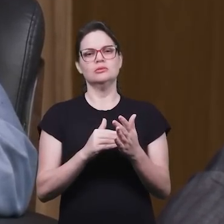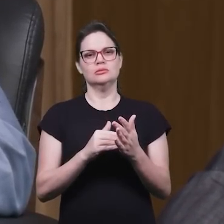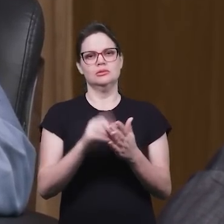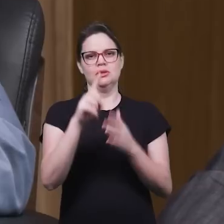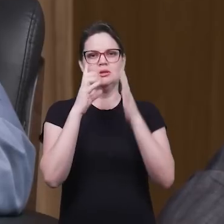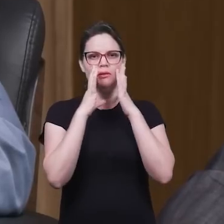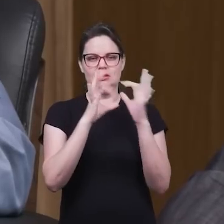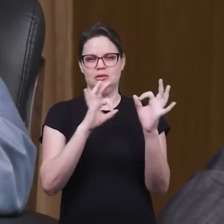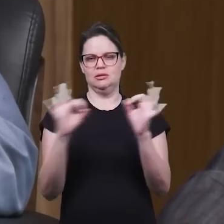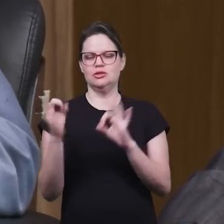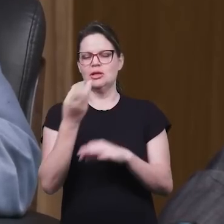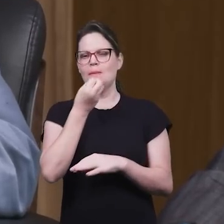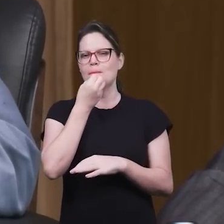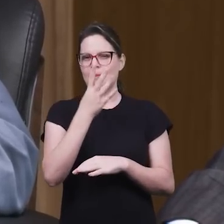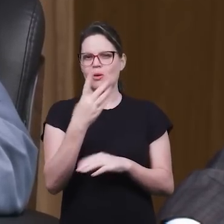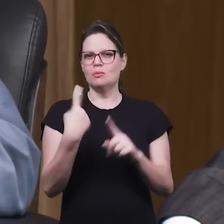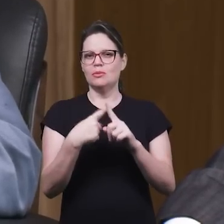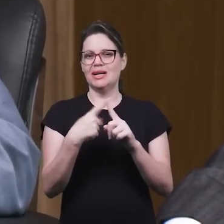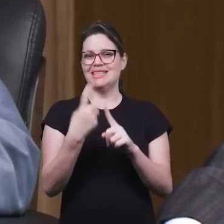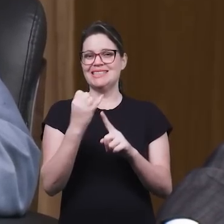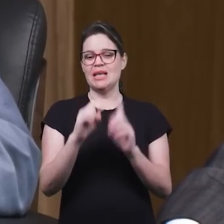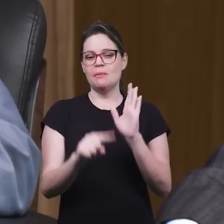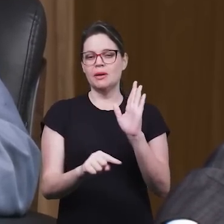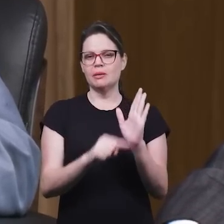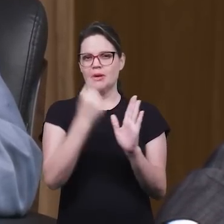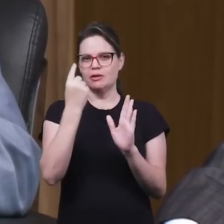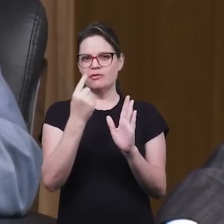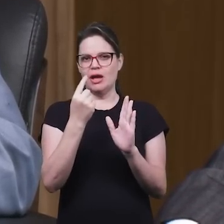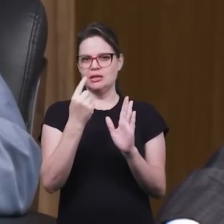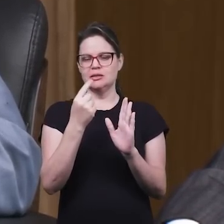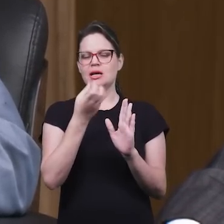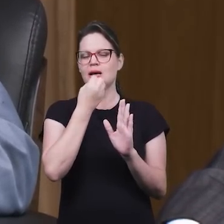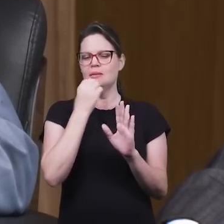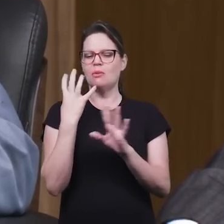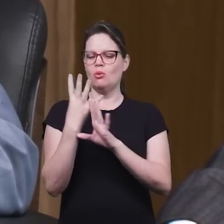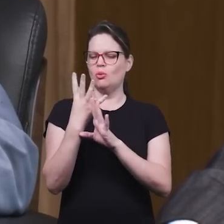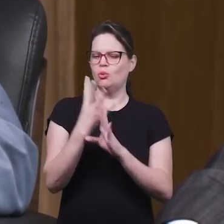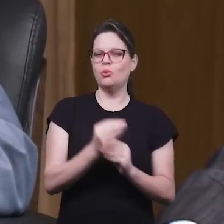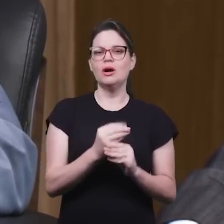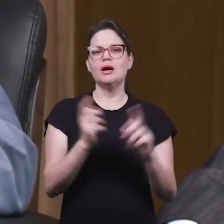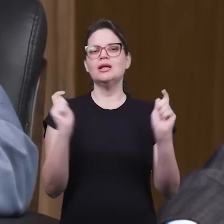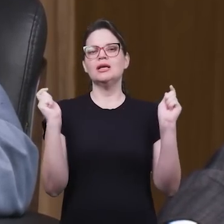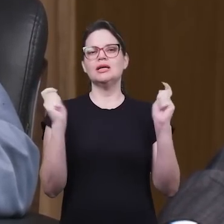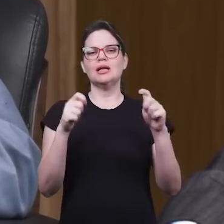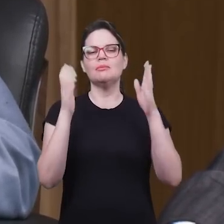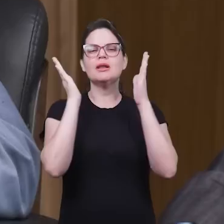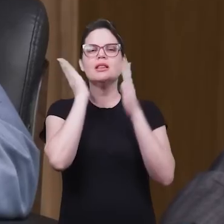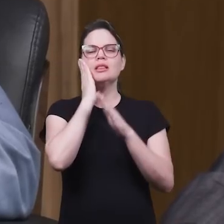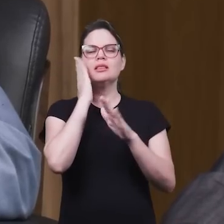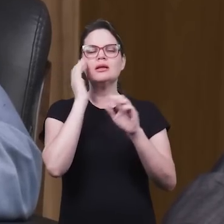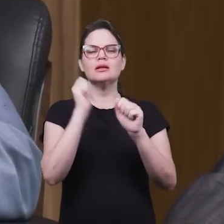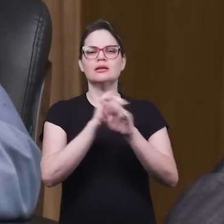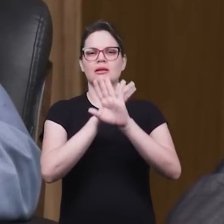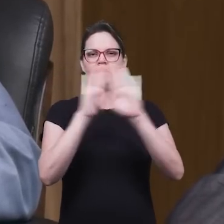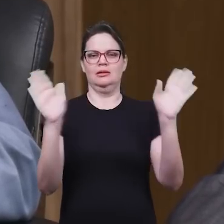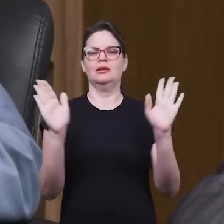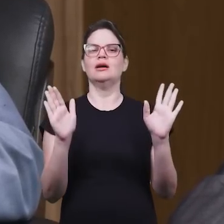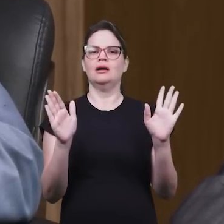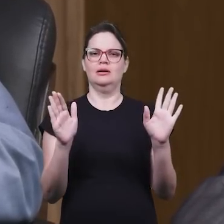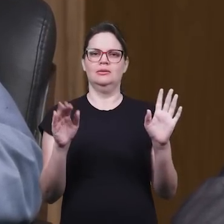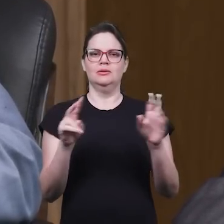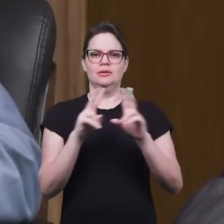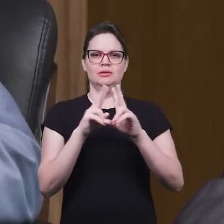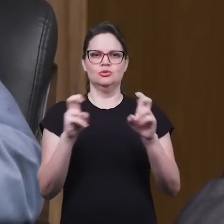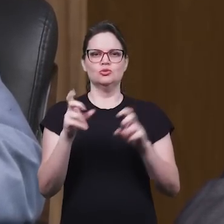nos assistindo pela primeira vez, eles consigam captar aquilo que